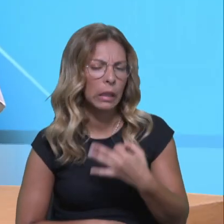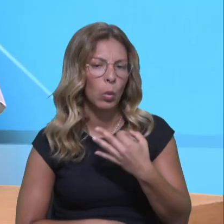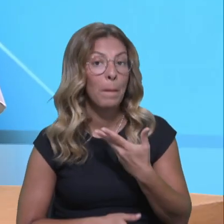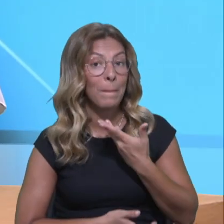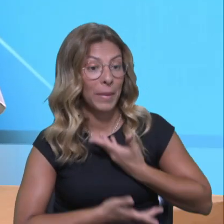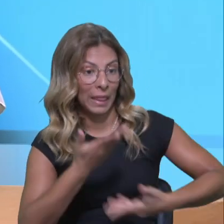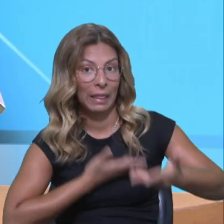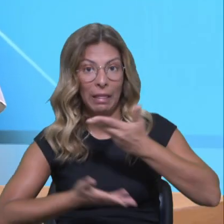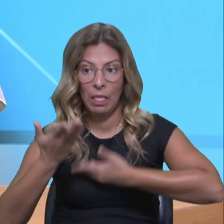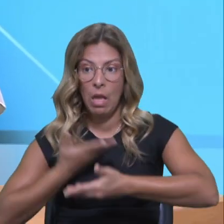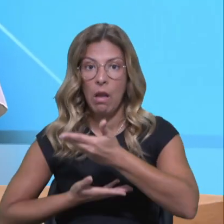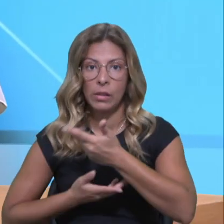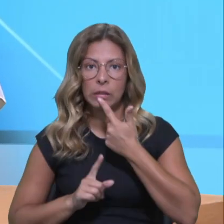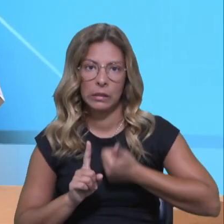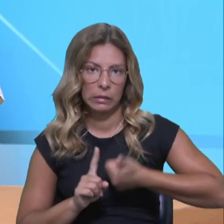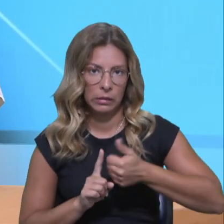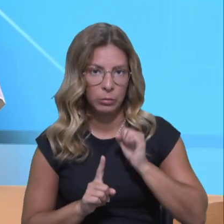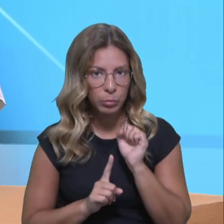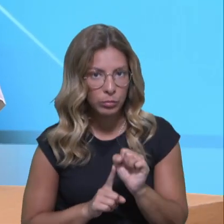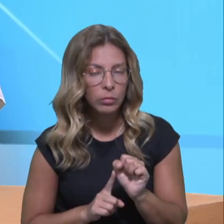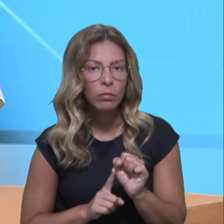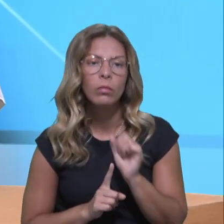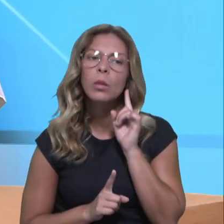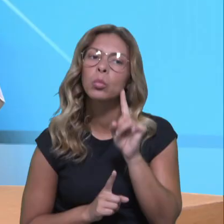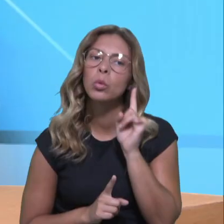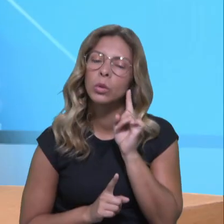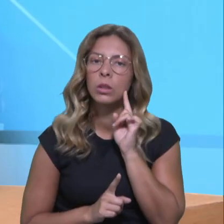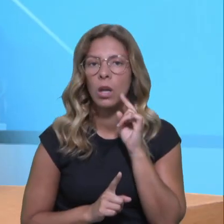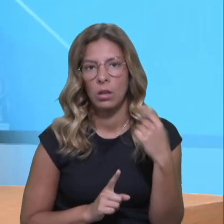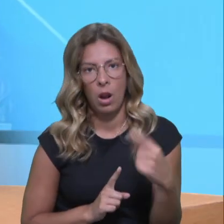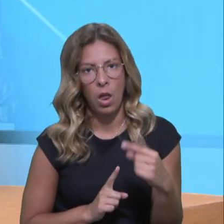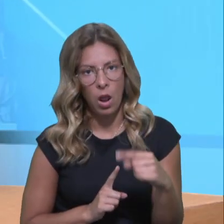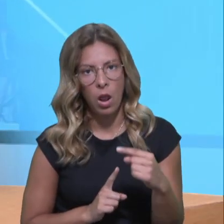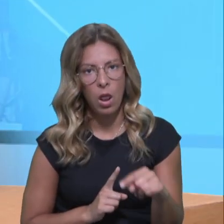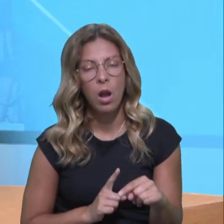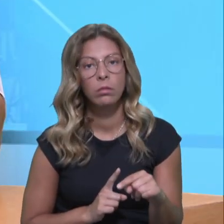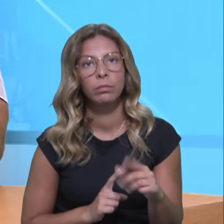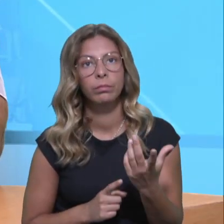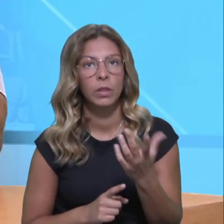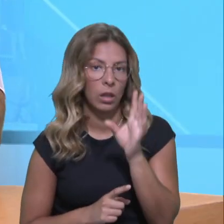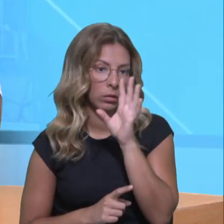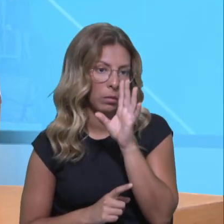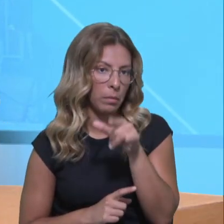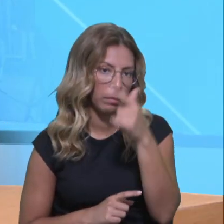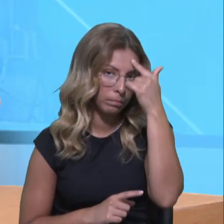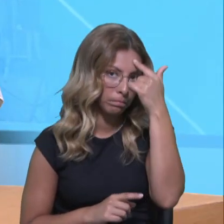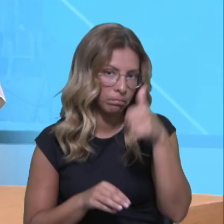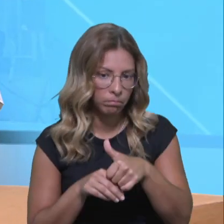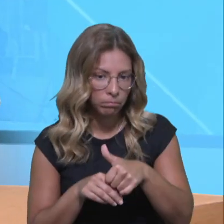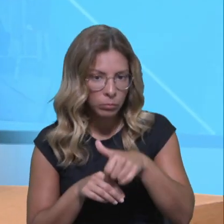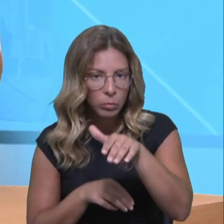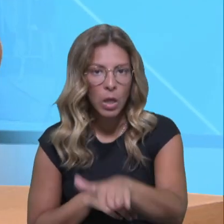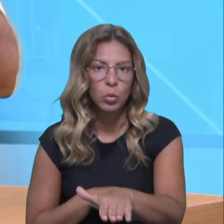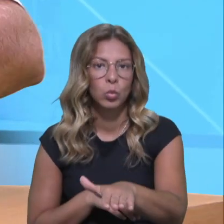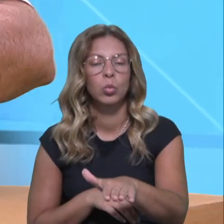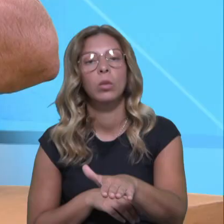como ponto de partida, é essencial para percebermos que não estamos no 0.0, mas que